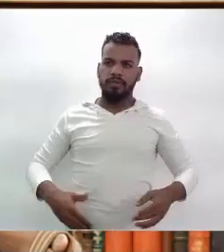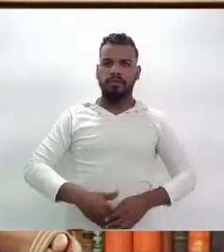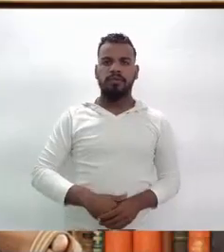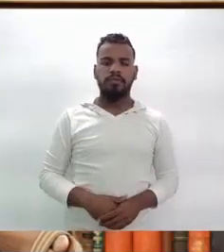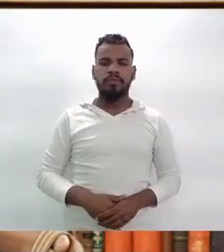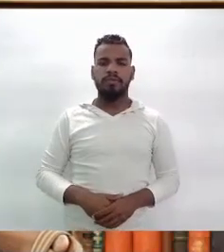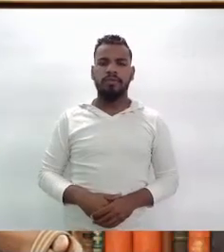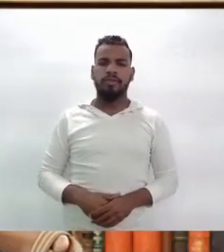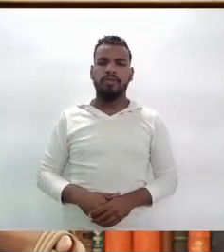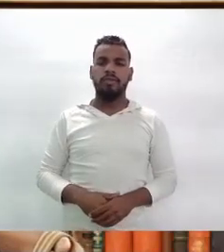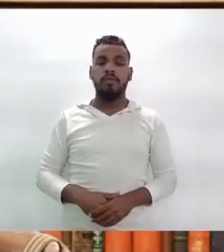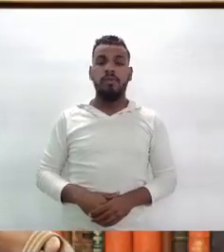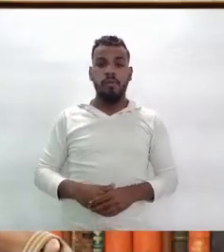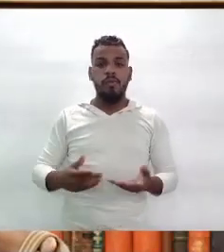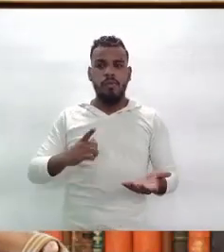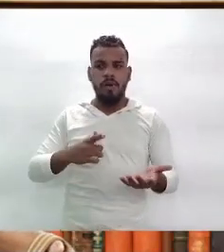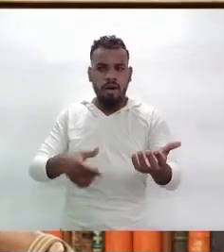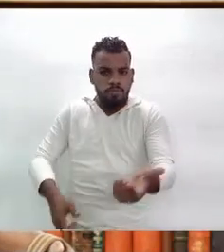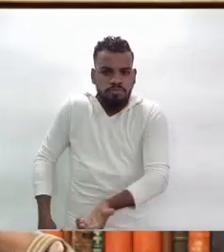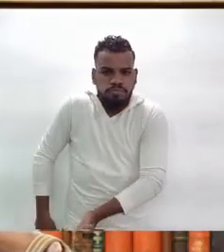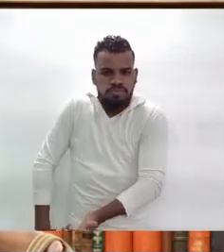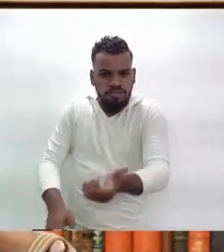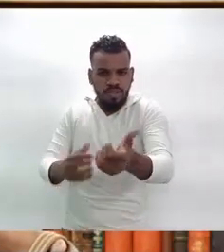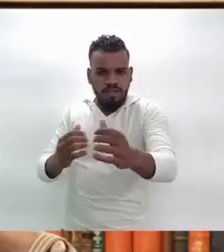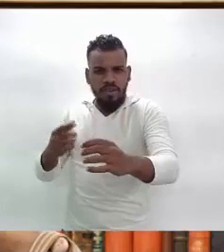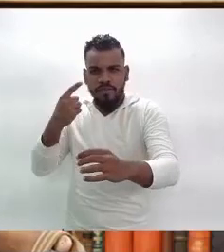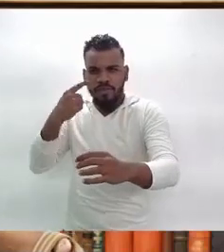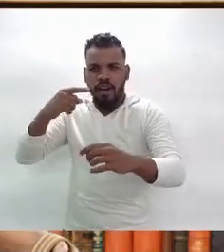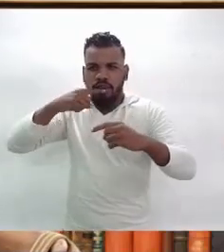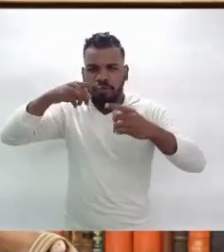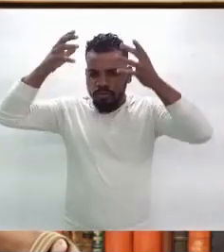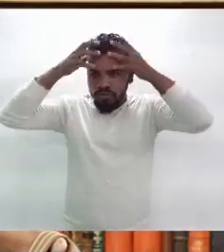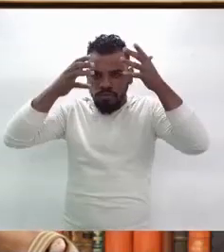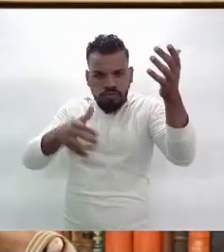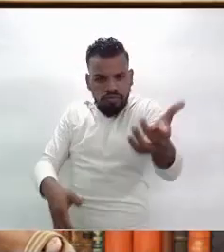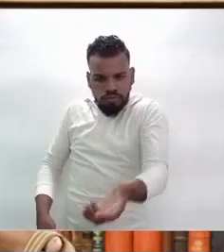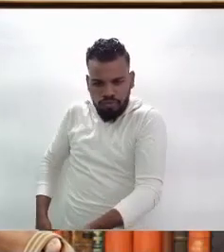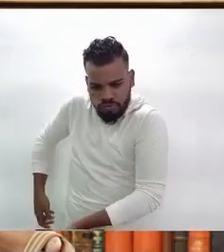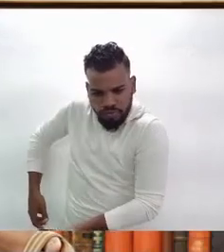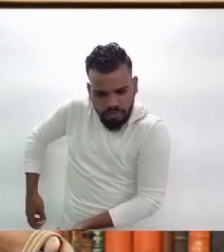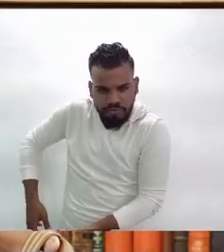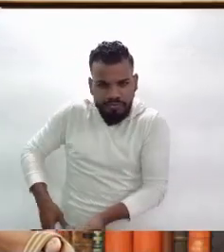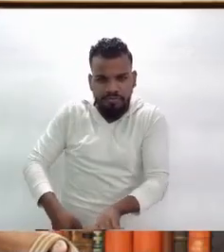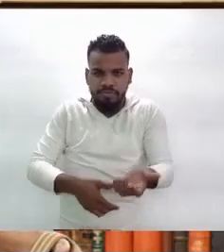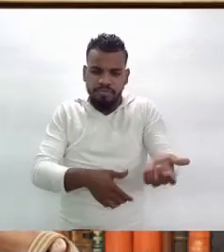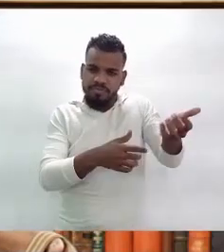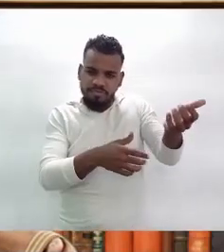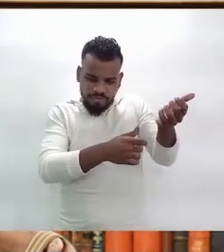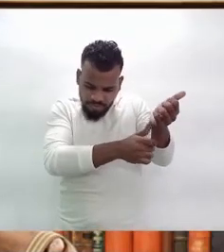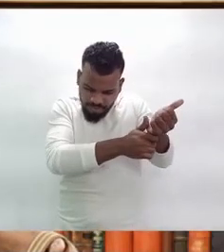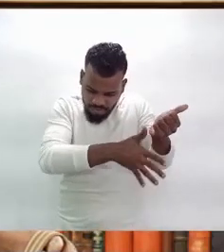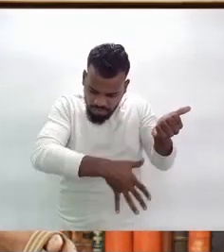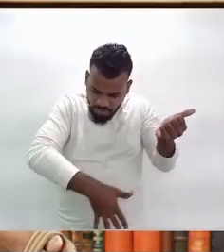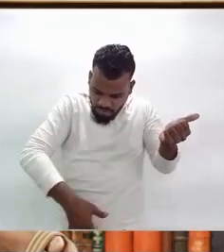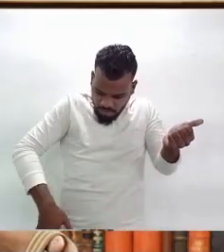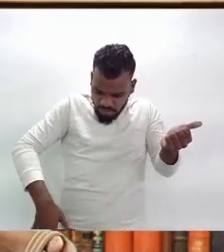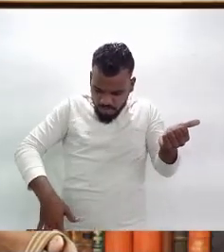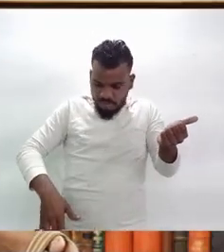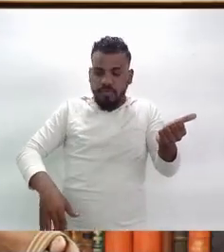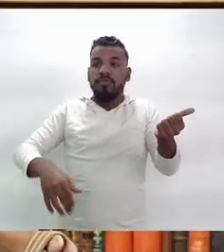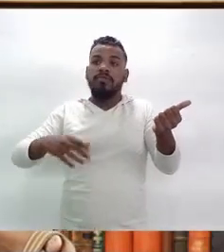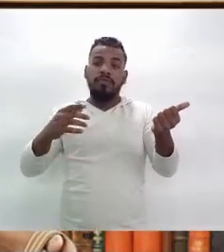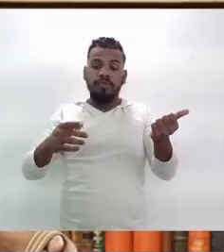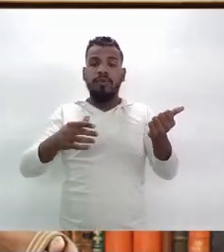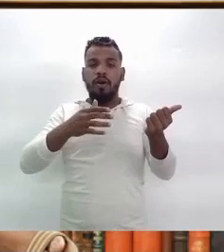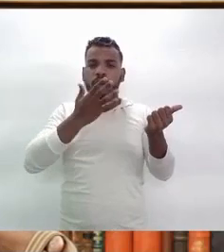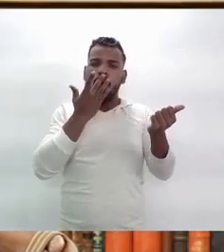maracatu rural, que é o do caboclo de lança, que a gente vê a representação dos caboclos de lança. E o maracatu, né, esse nação, é o maracatu